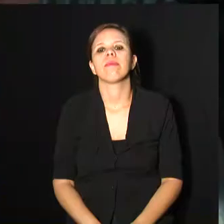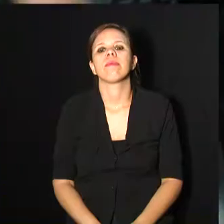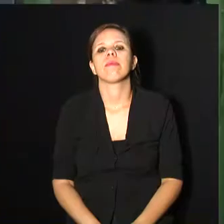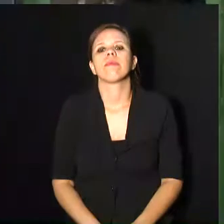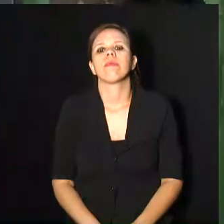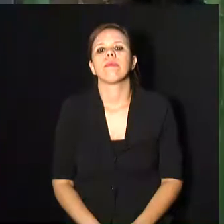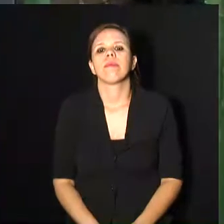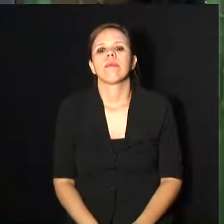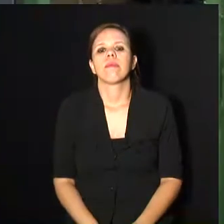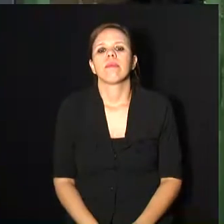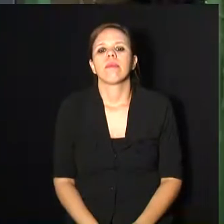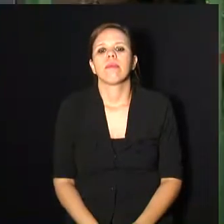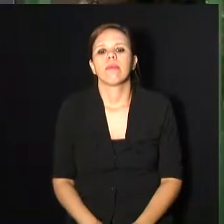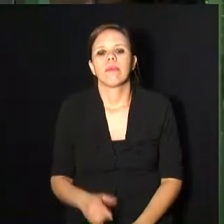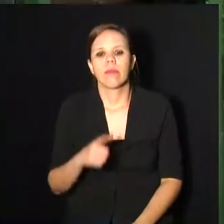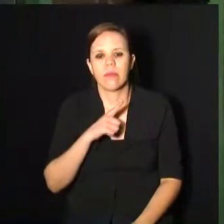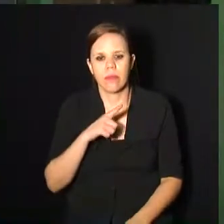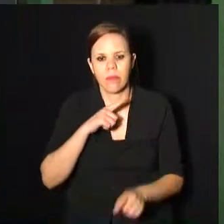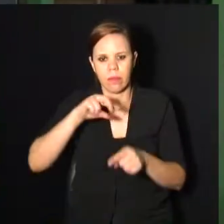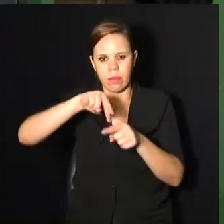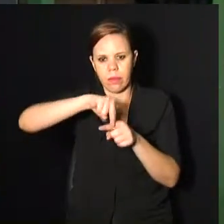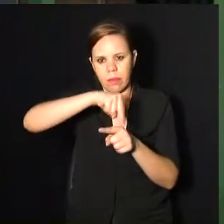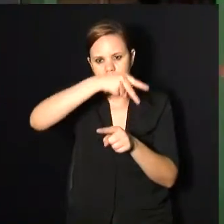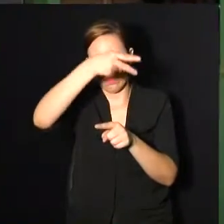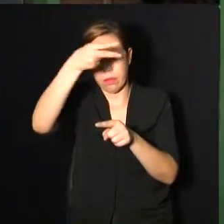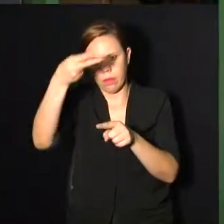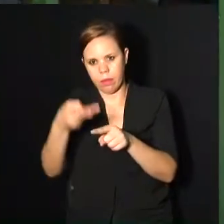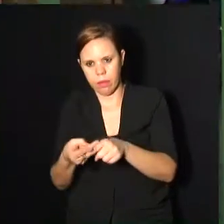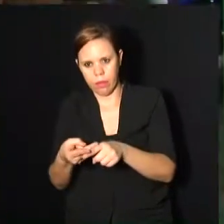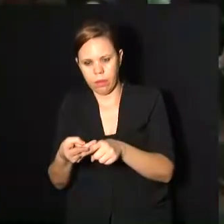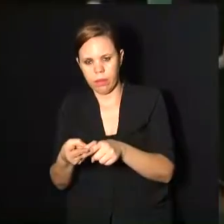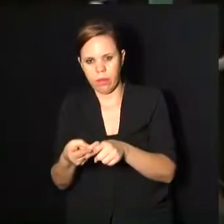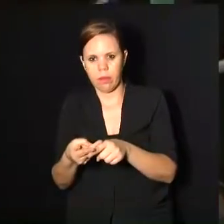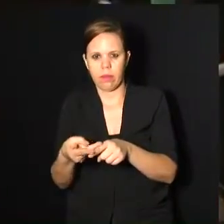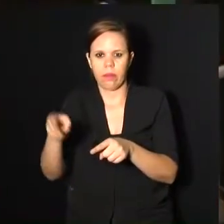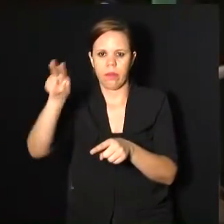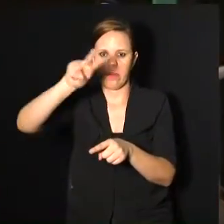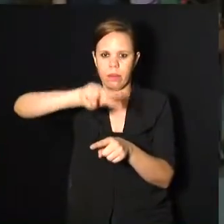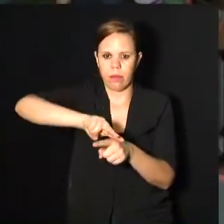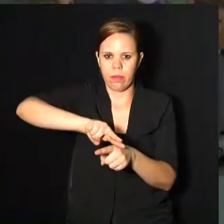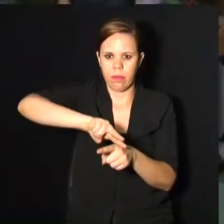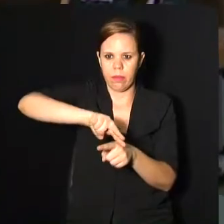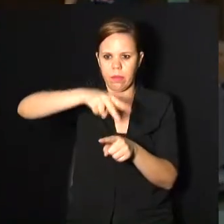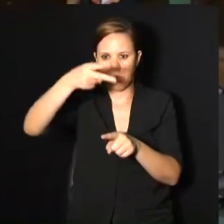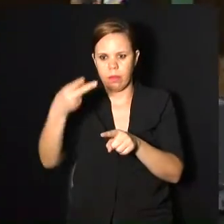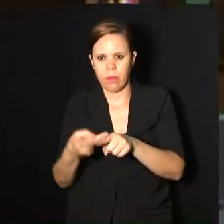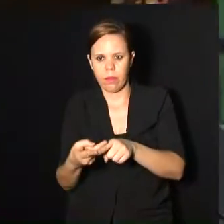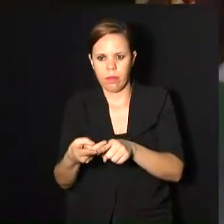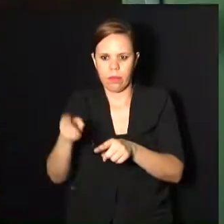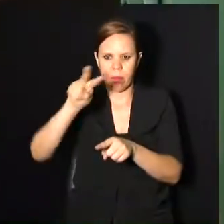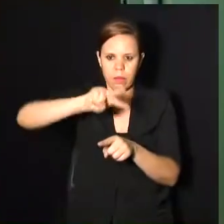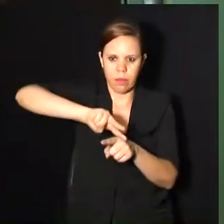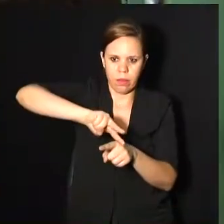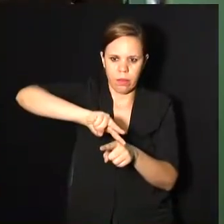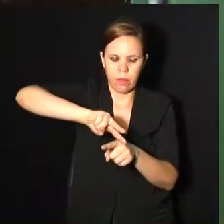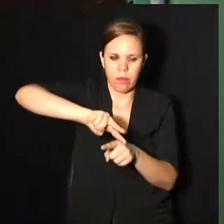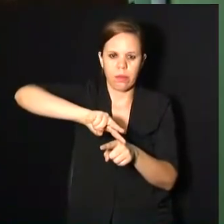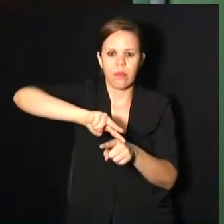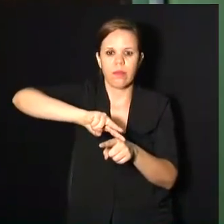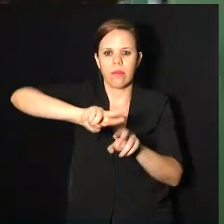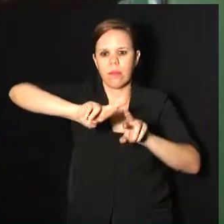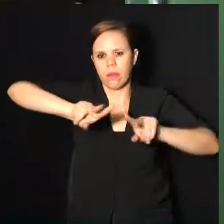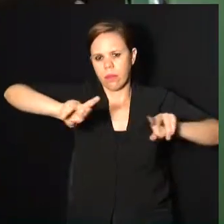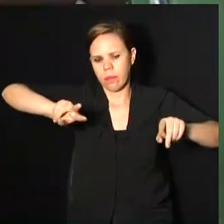Tem os mortais, que a gente chama de backflip e front flip. O back é para trás, o front é para frente. Daí tem as variações